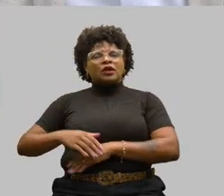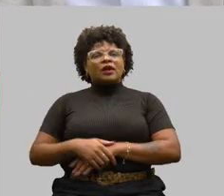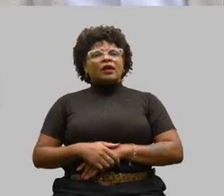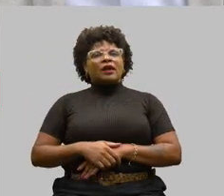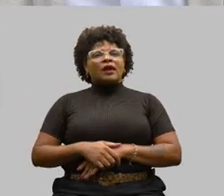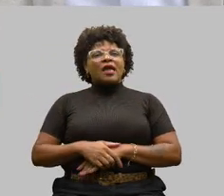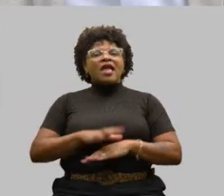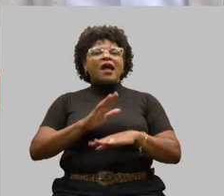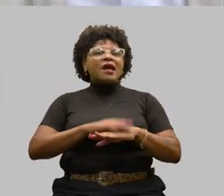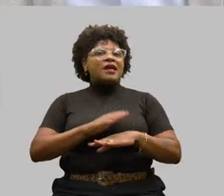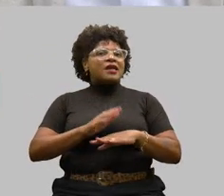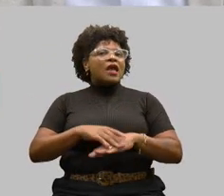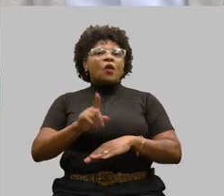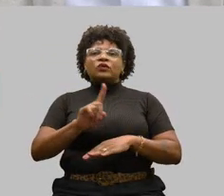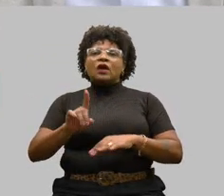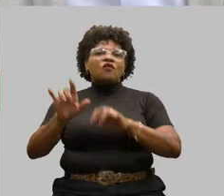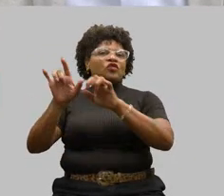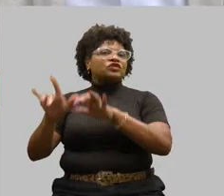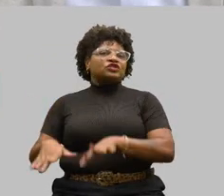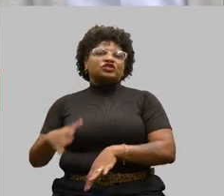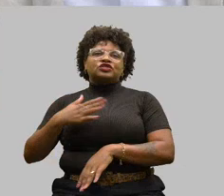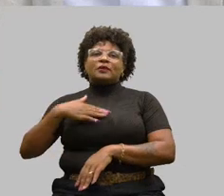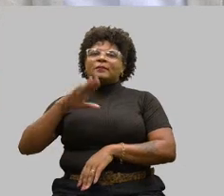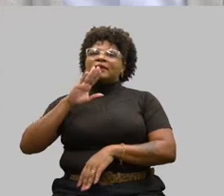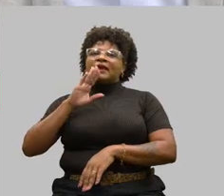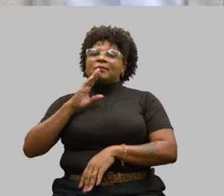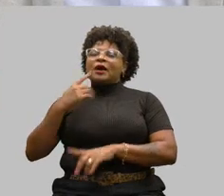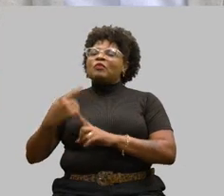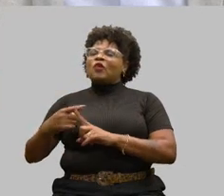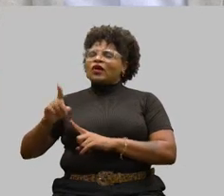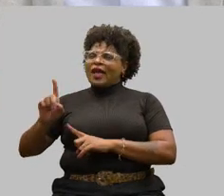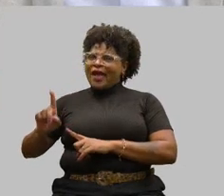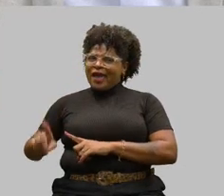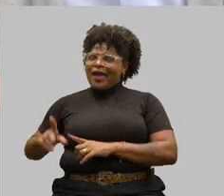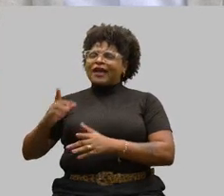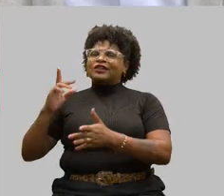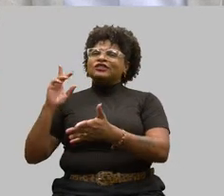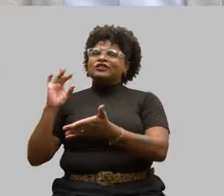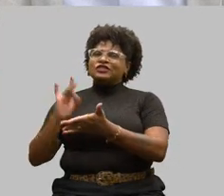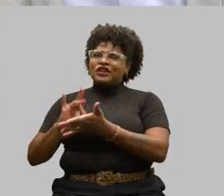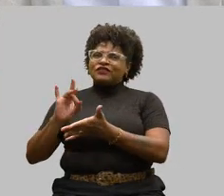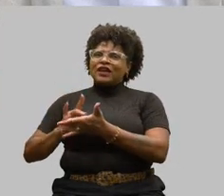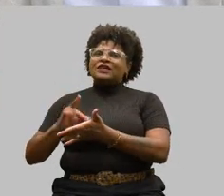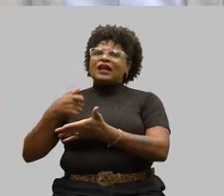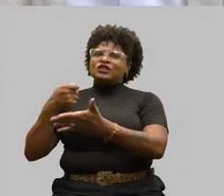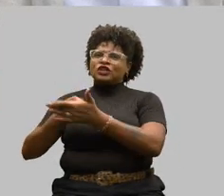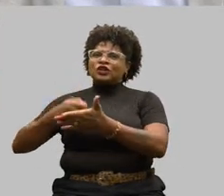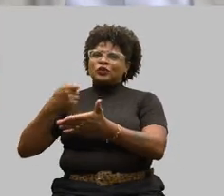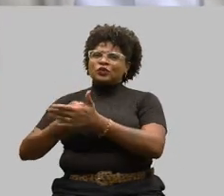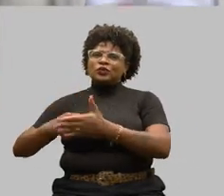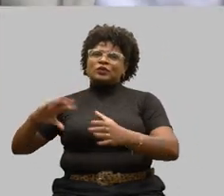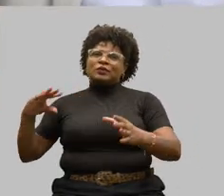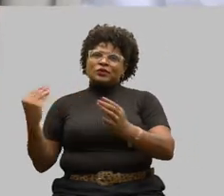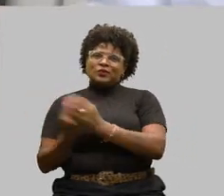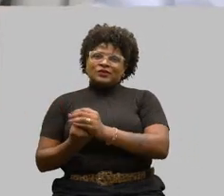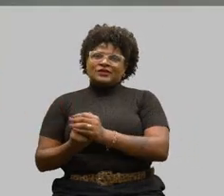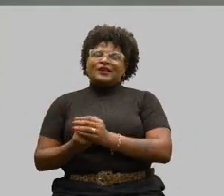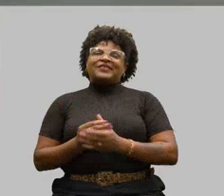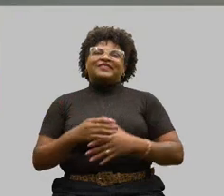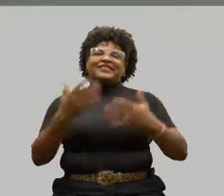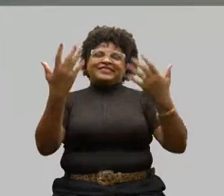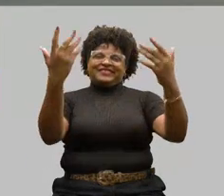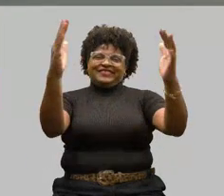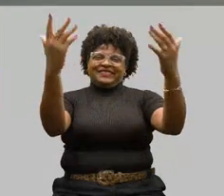vou desistir dela porque ela é uma guerreira sempre luta pela a minha inclusão parabéns